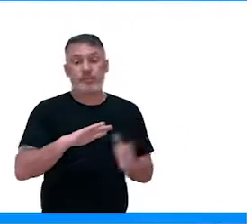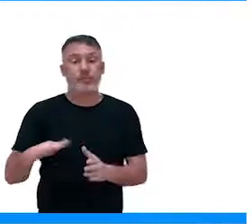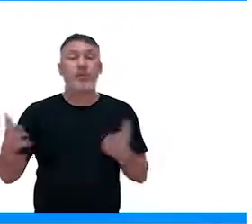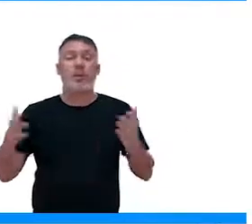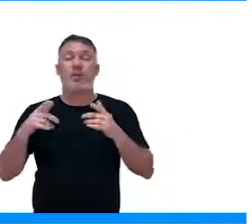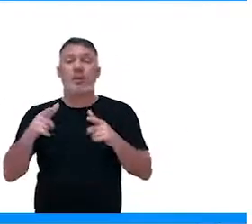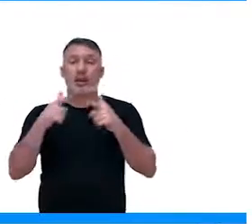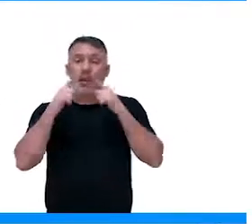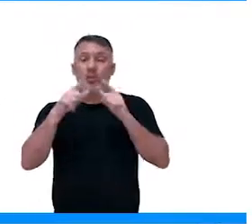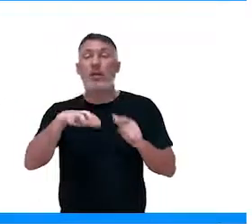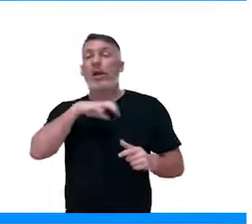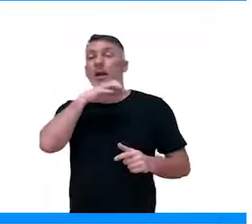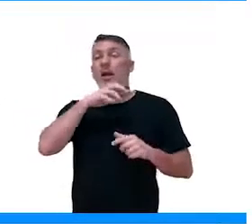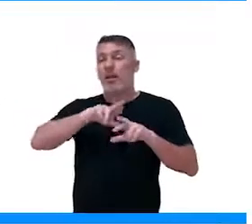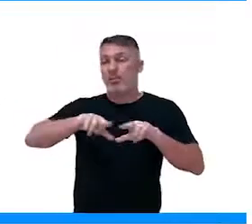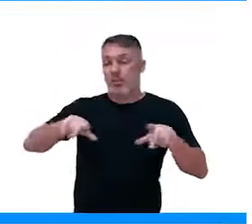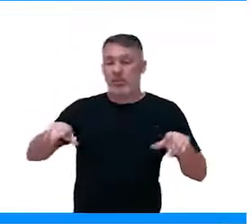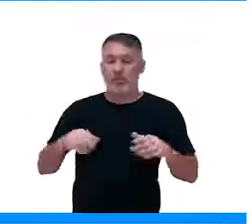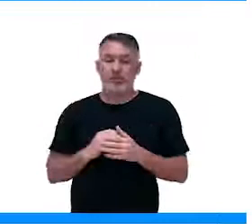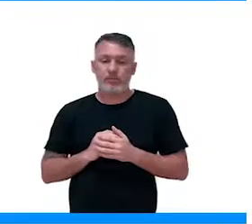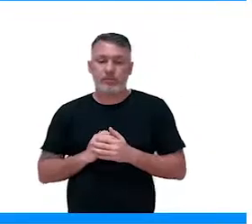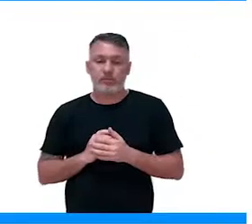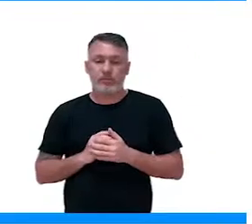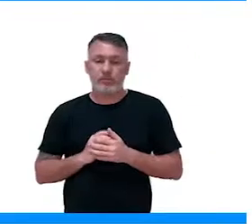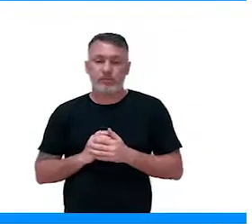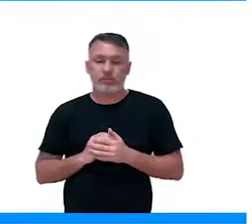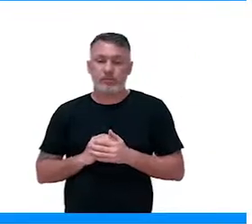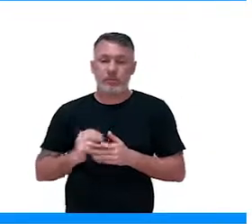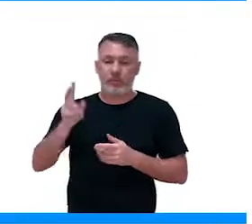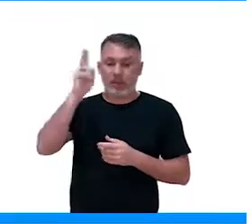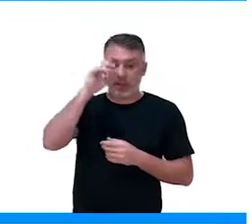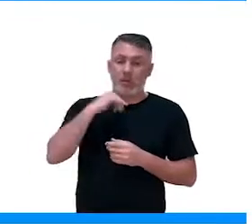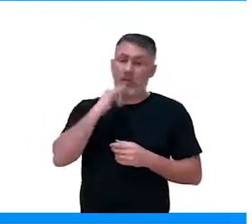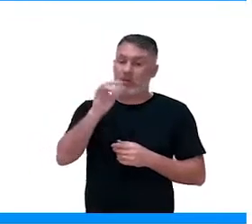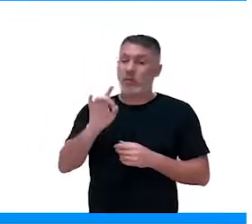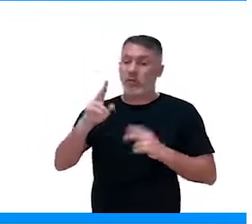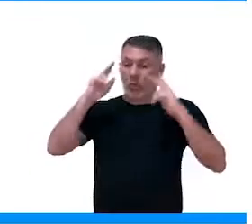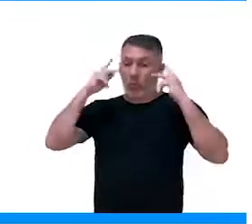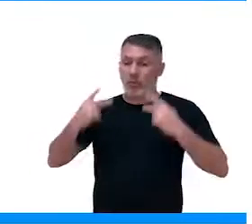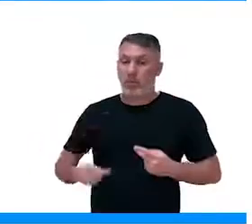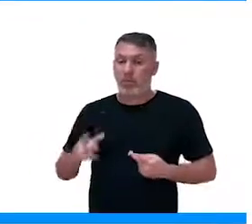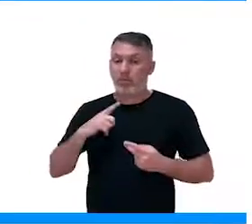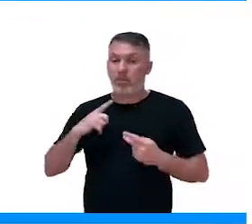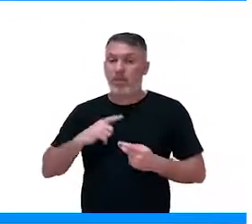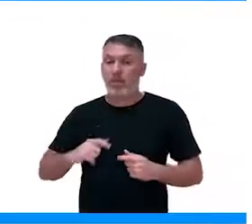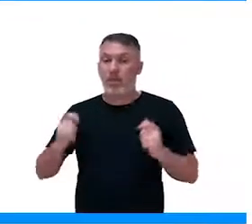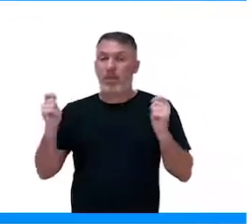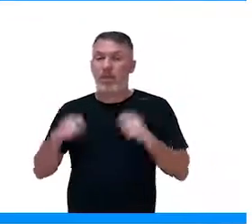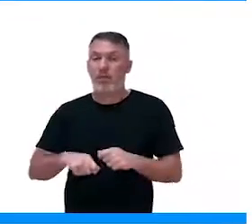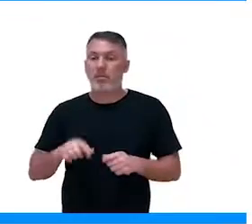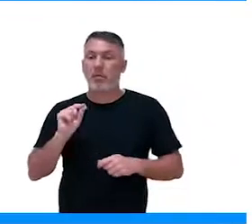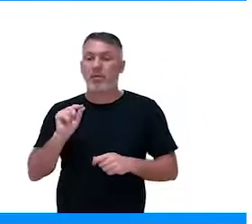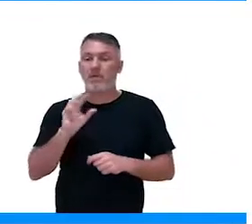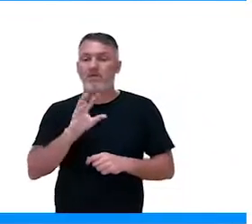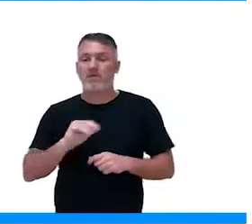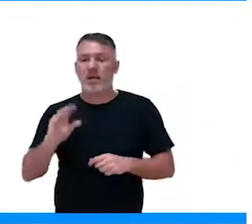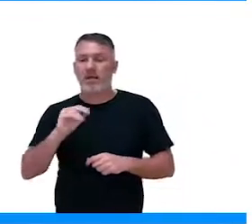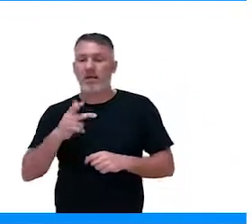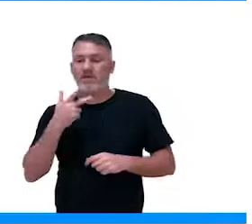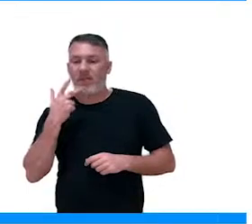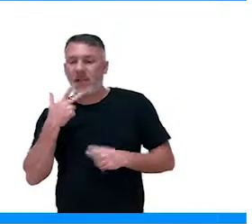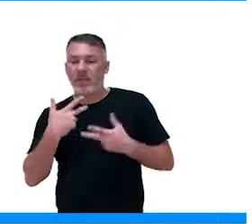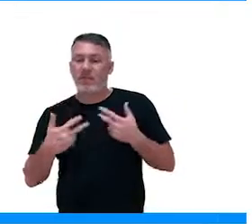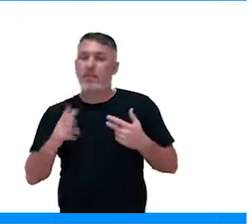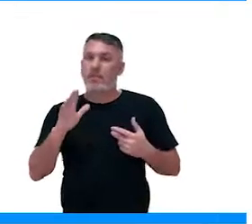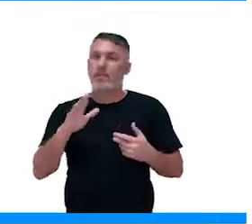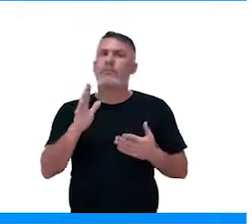sobre a linguagem animal. Como eu falei, apenas os seres humanos possuem a capacidade da fala. Mas tem